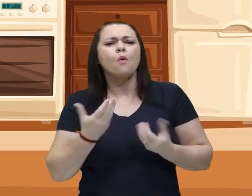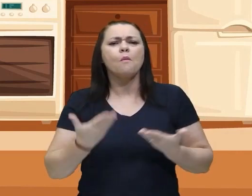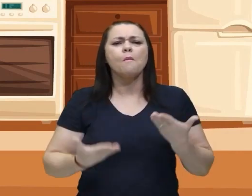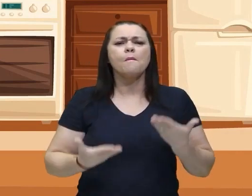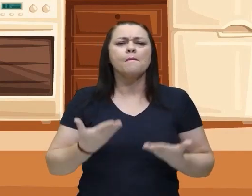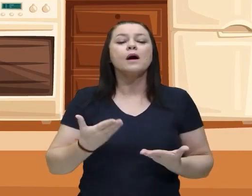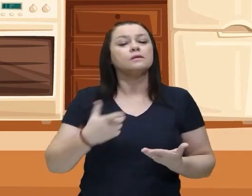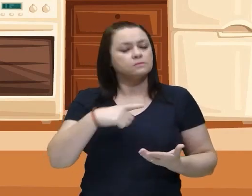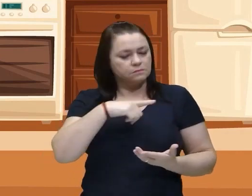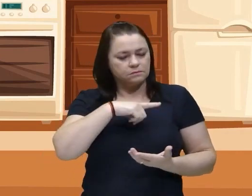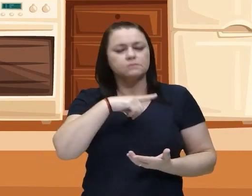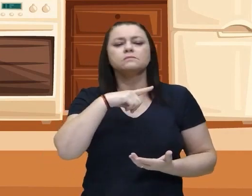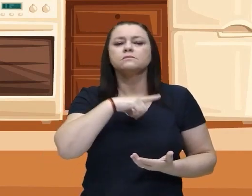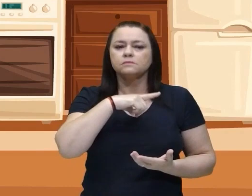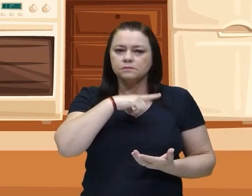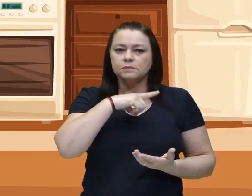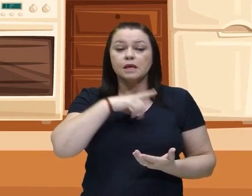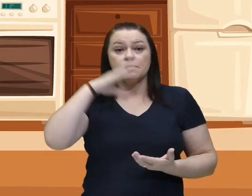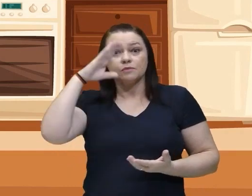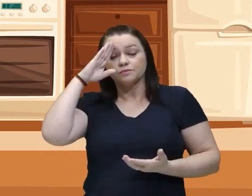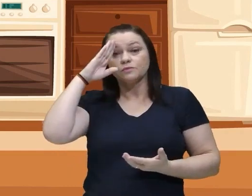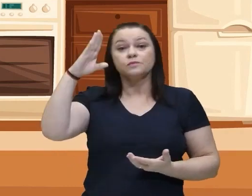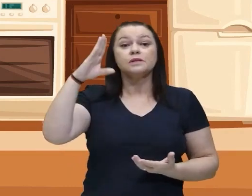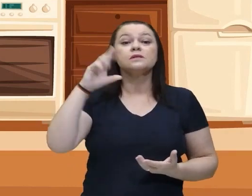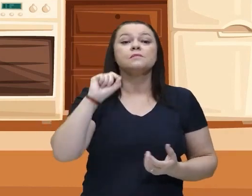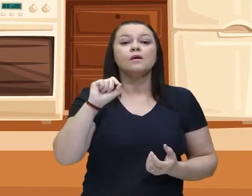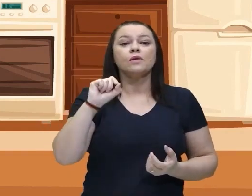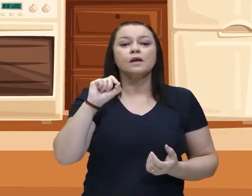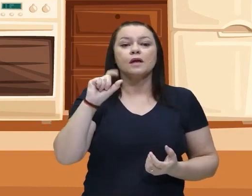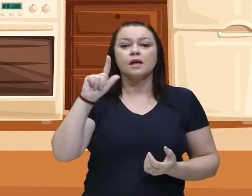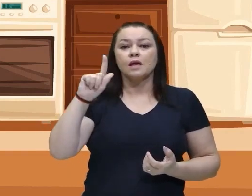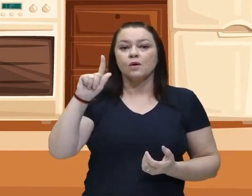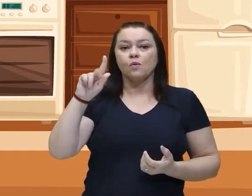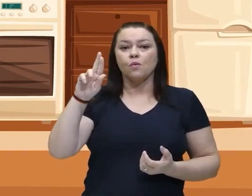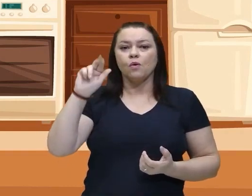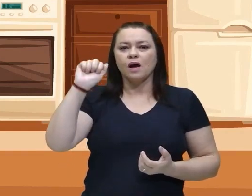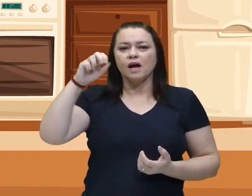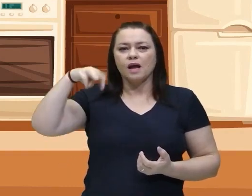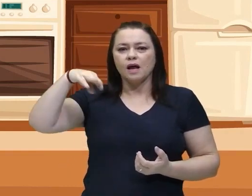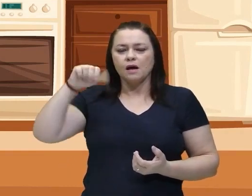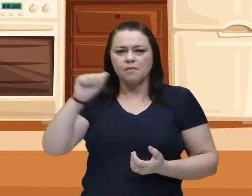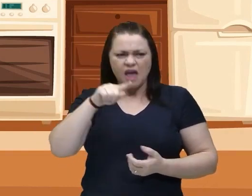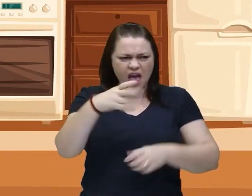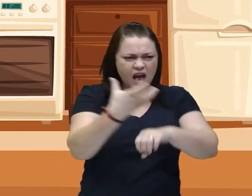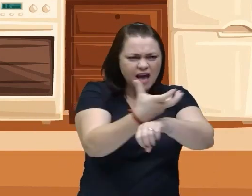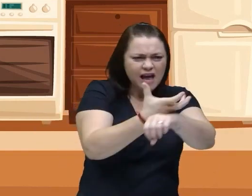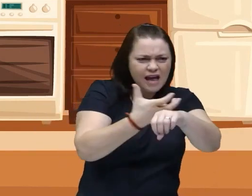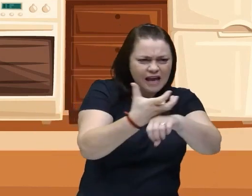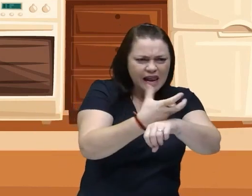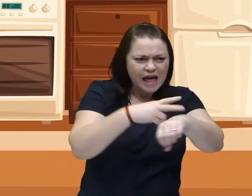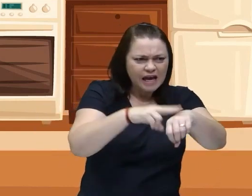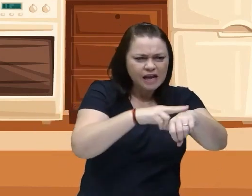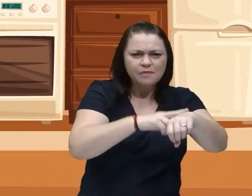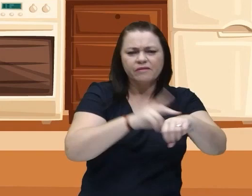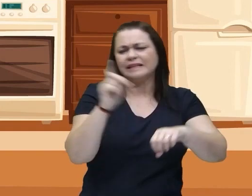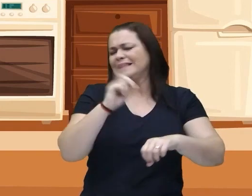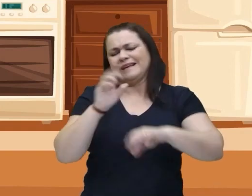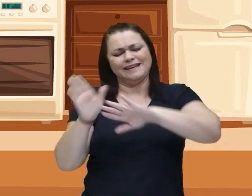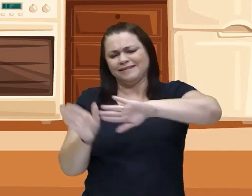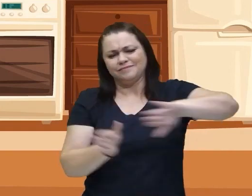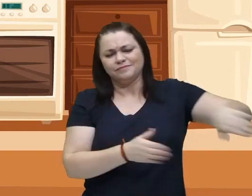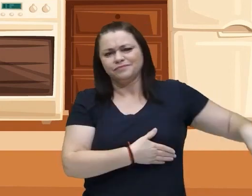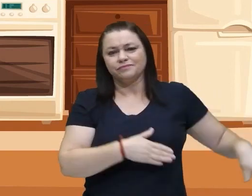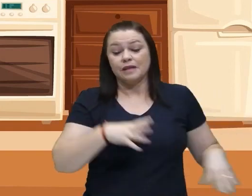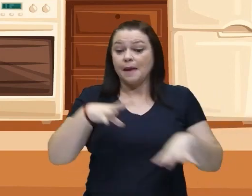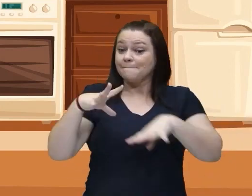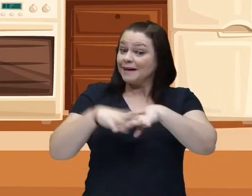nós temos um principal autor aí, que é quem? O grama. Não é a grama, professor? Não. É o grama.